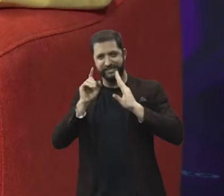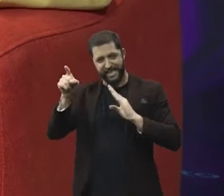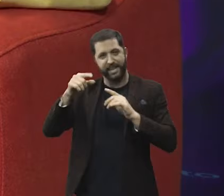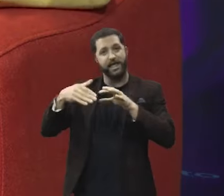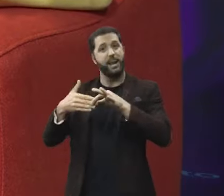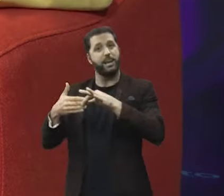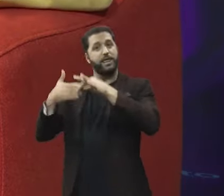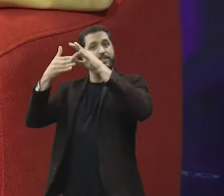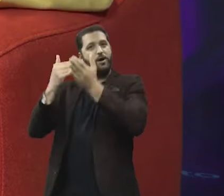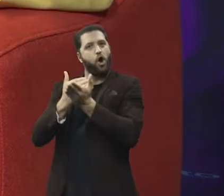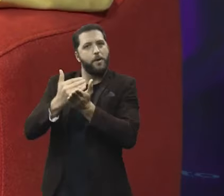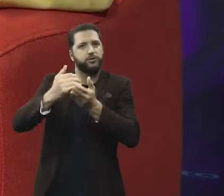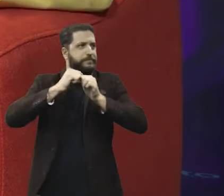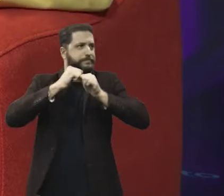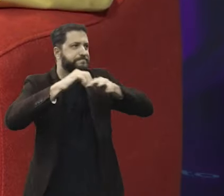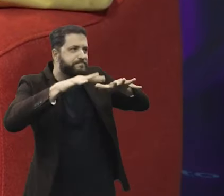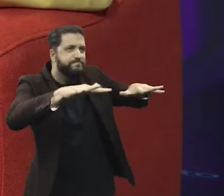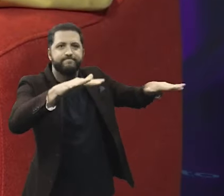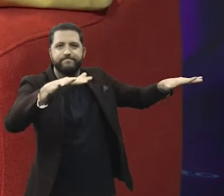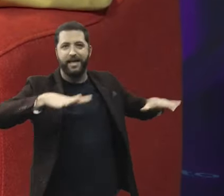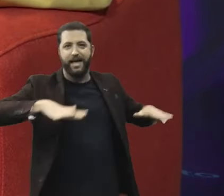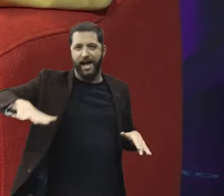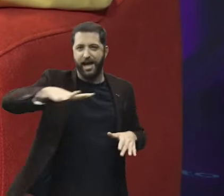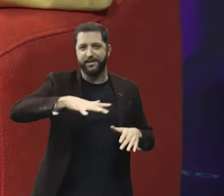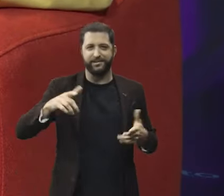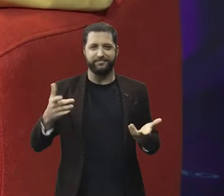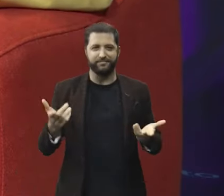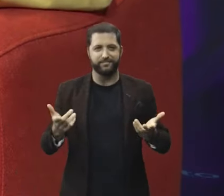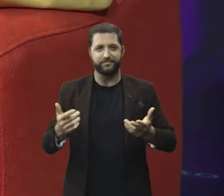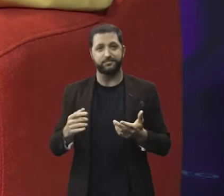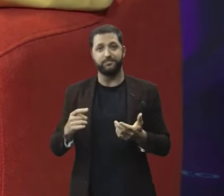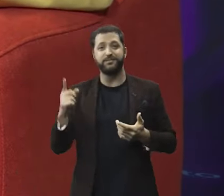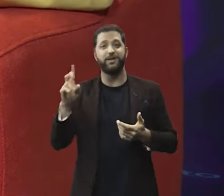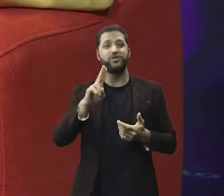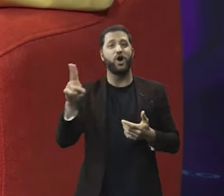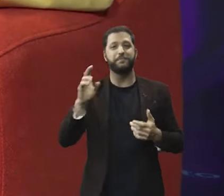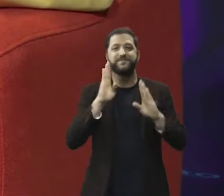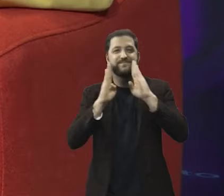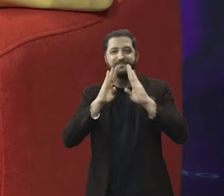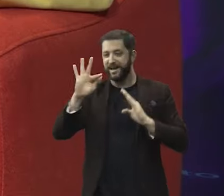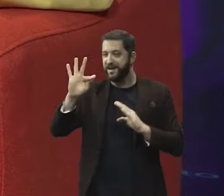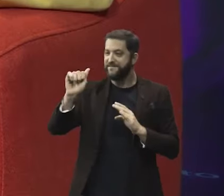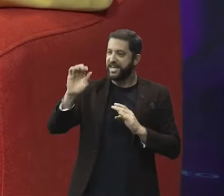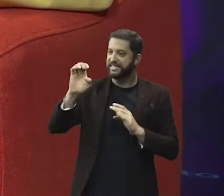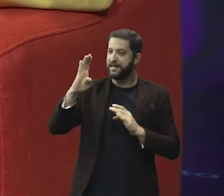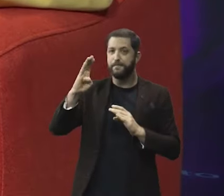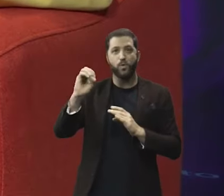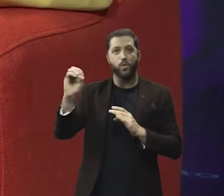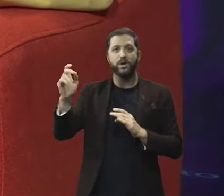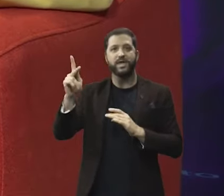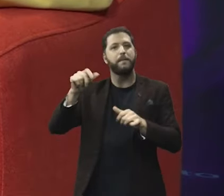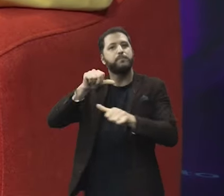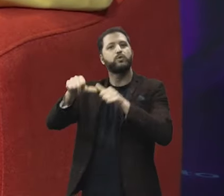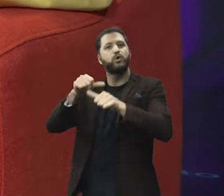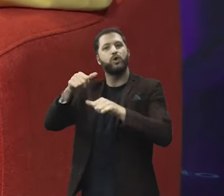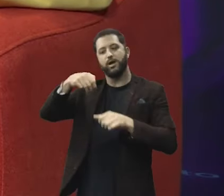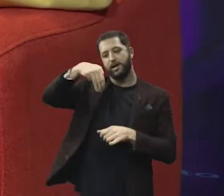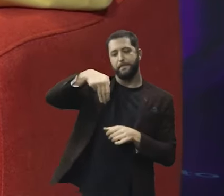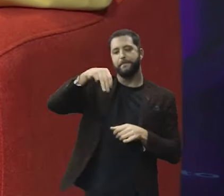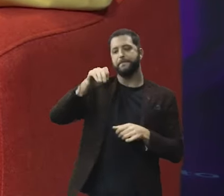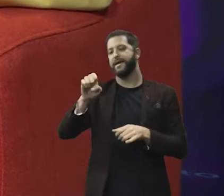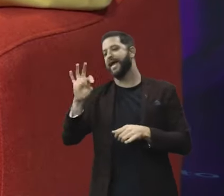projeto que Como você sabe é o CEO do Facebook ele mudou até o nome ele coloca agora eh meta né o